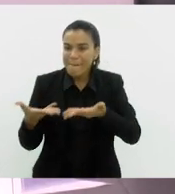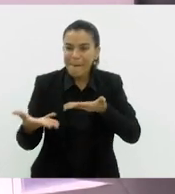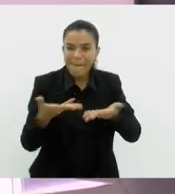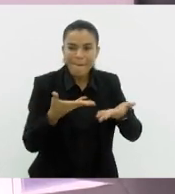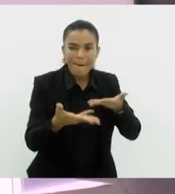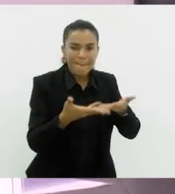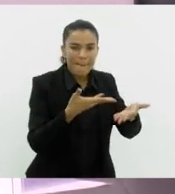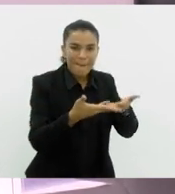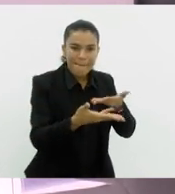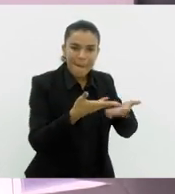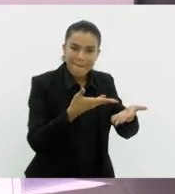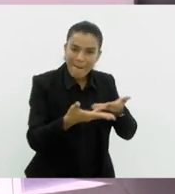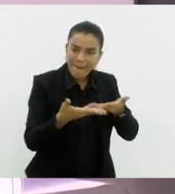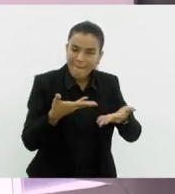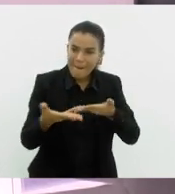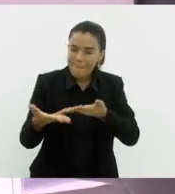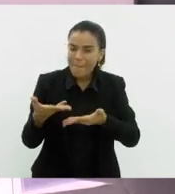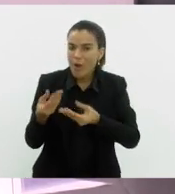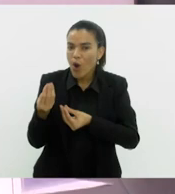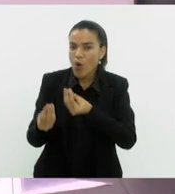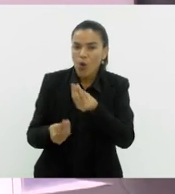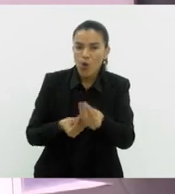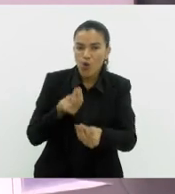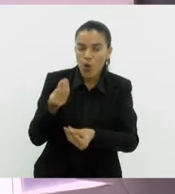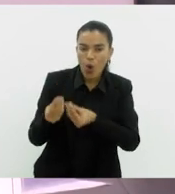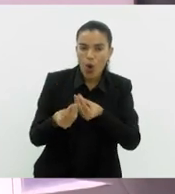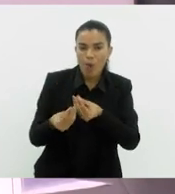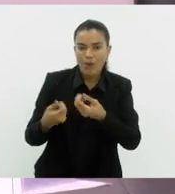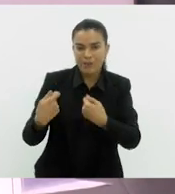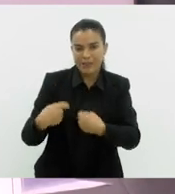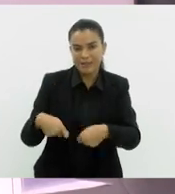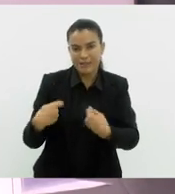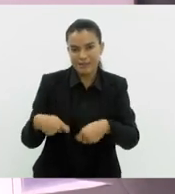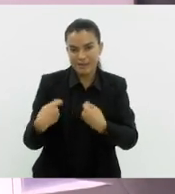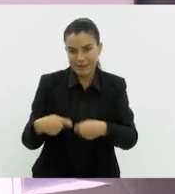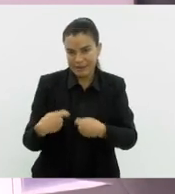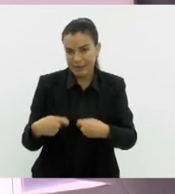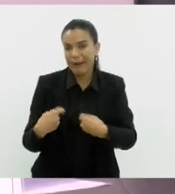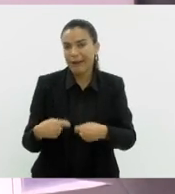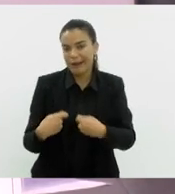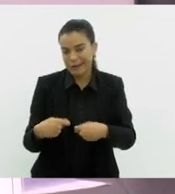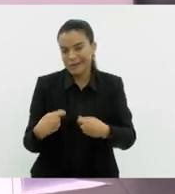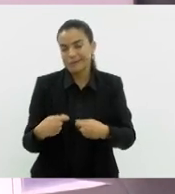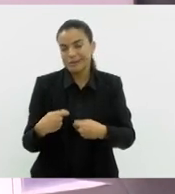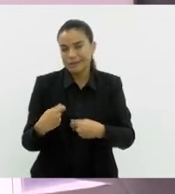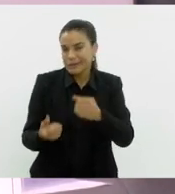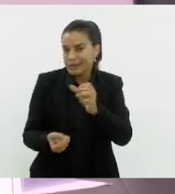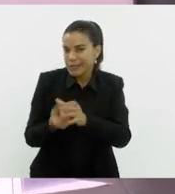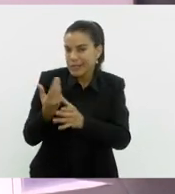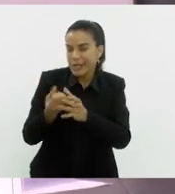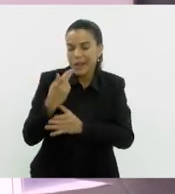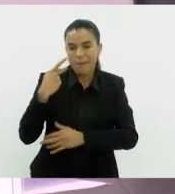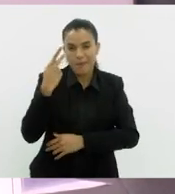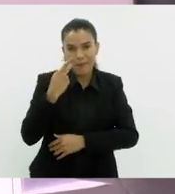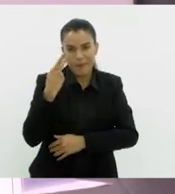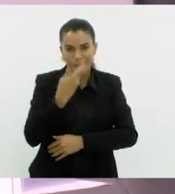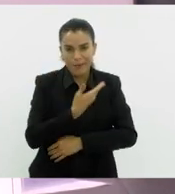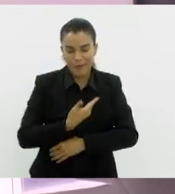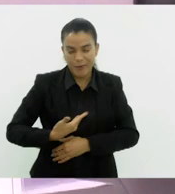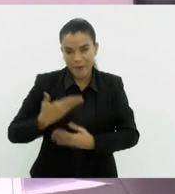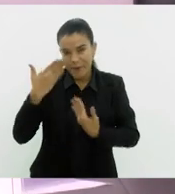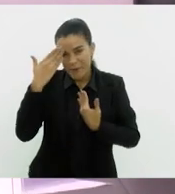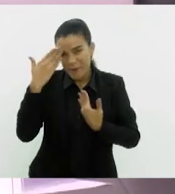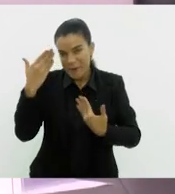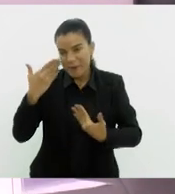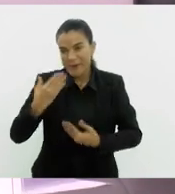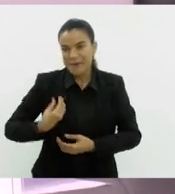aspectos o quanto que é grande e o quanto que a gente precisa de políticas públicas urgentes. Então, muito obrigada pela